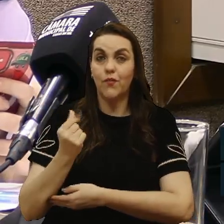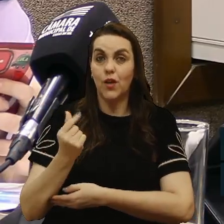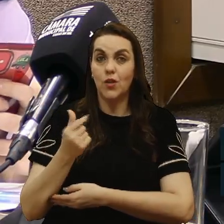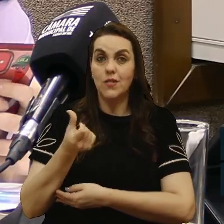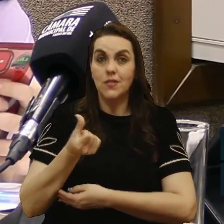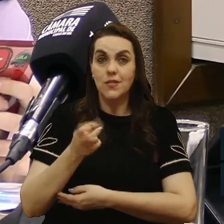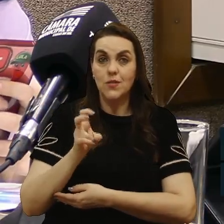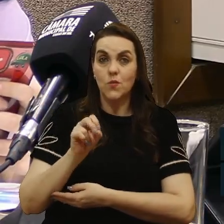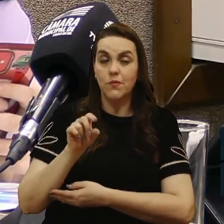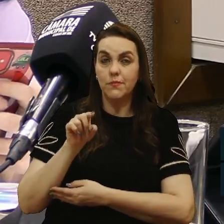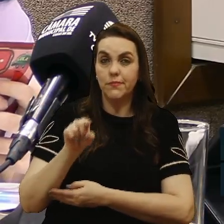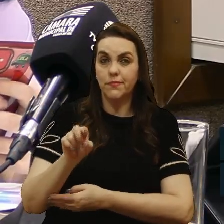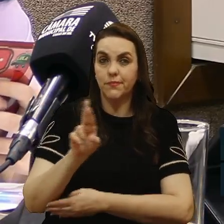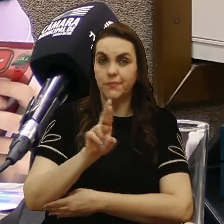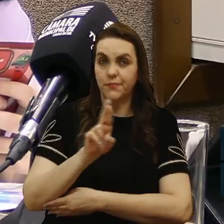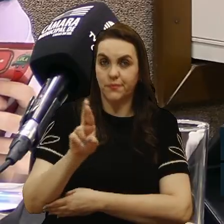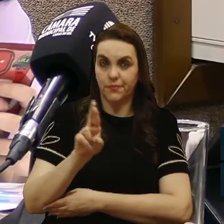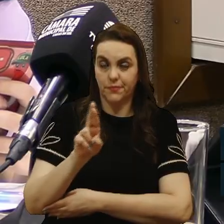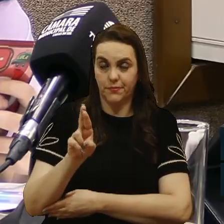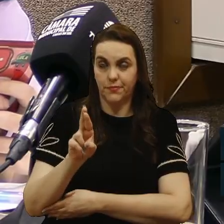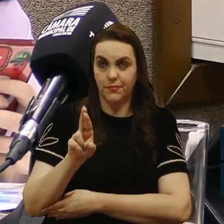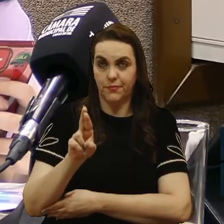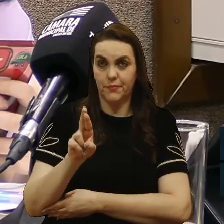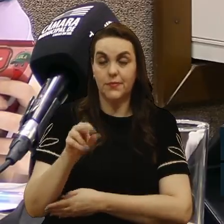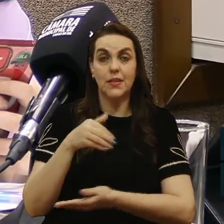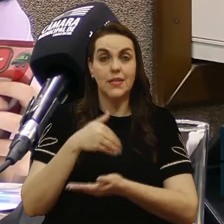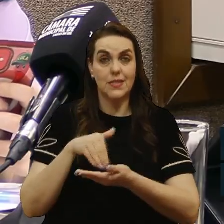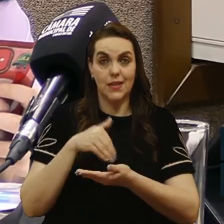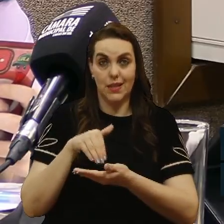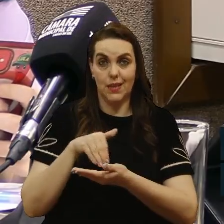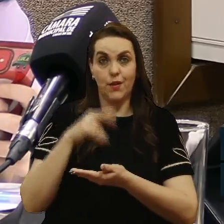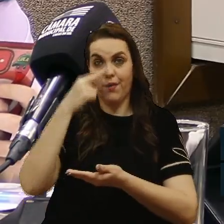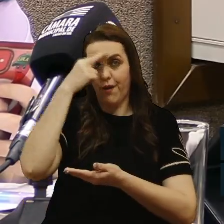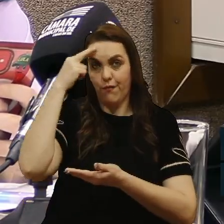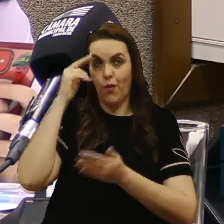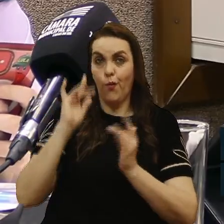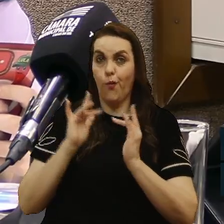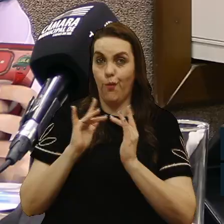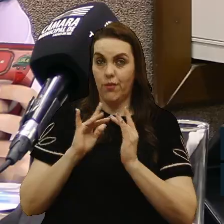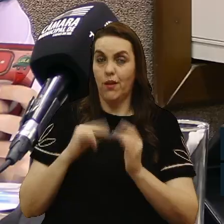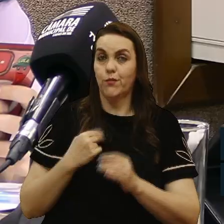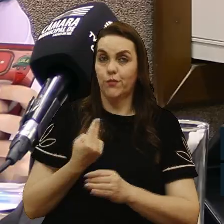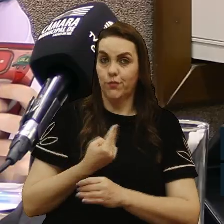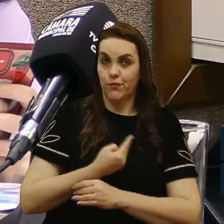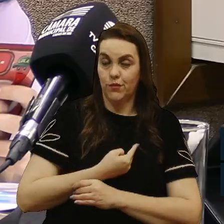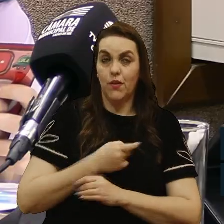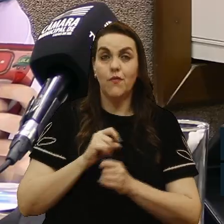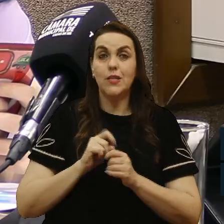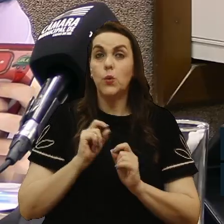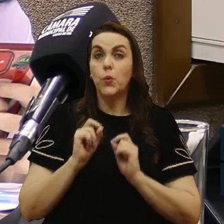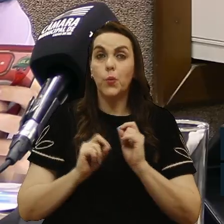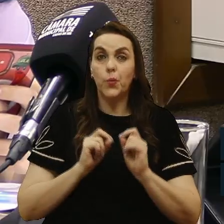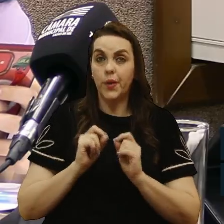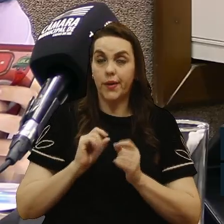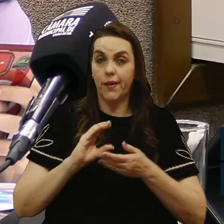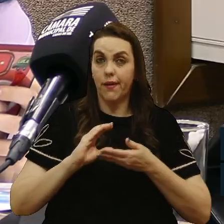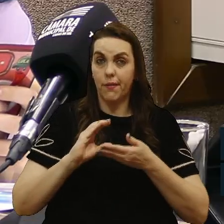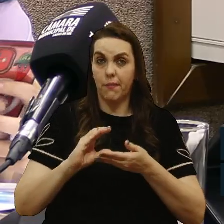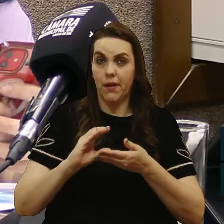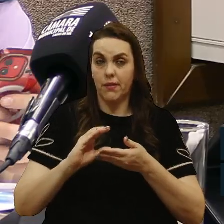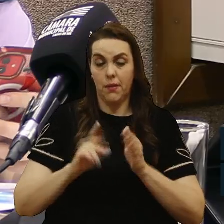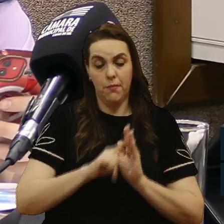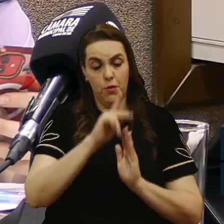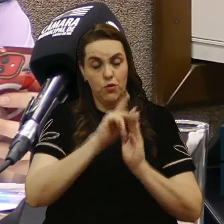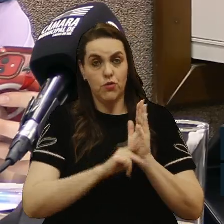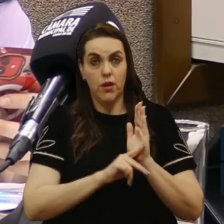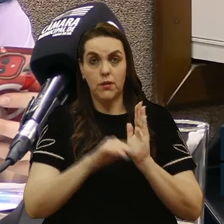mil. O secretário nos contatou e pediu o que gostaríamos de fazer com a emenda e nos apresentou os projetos,